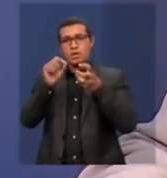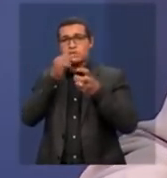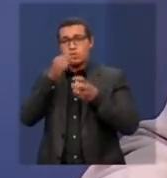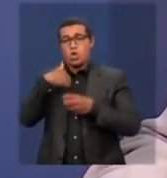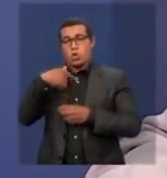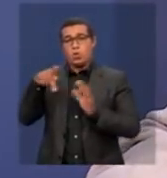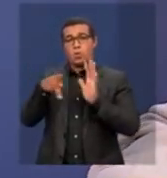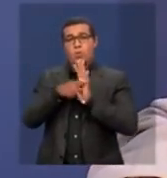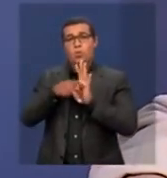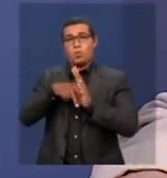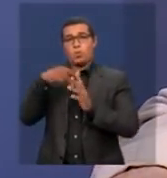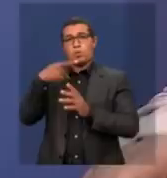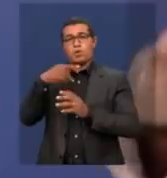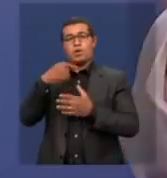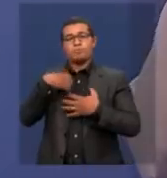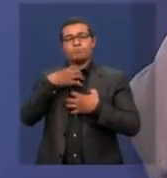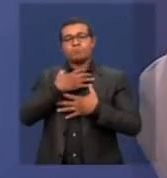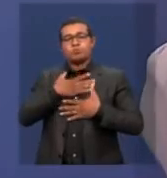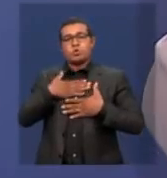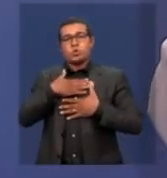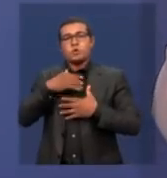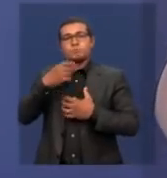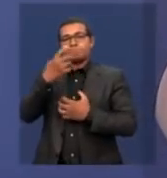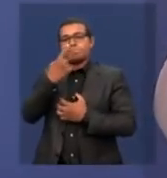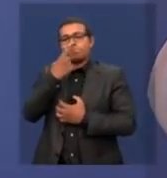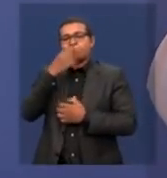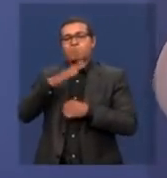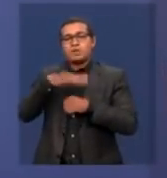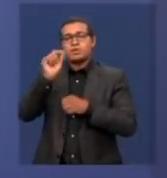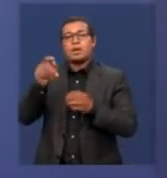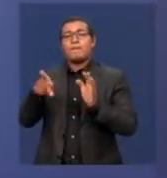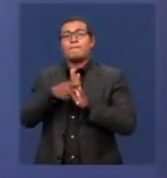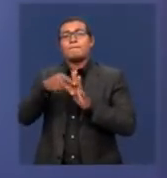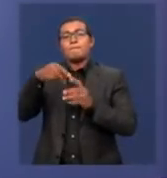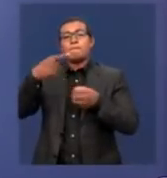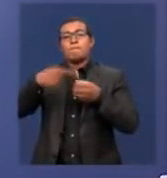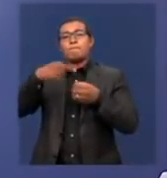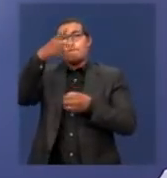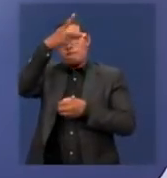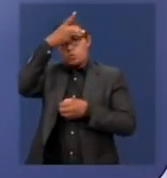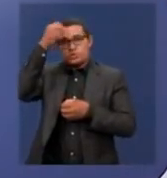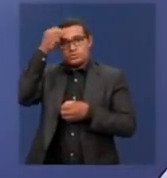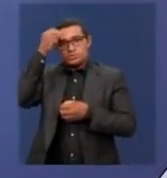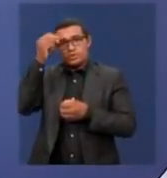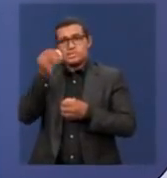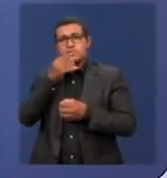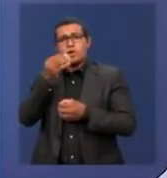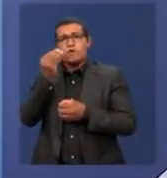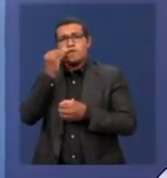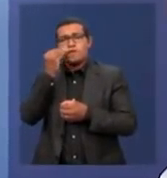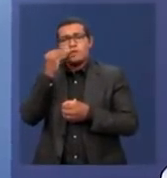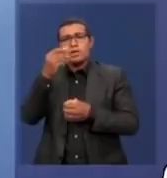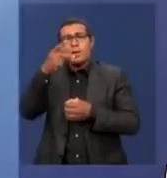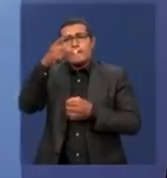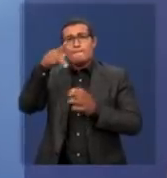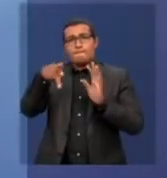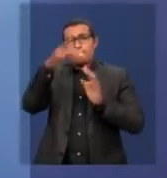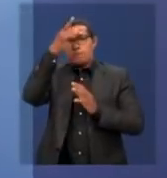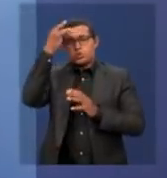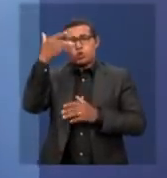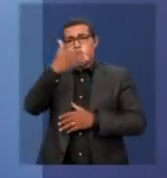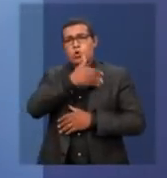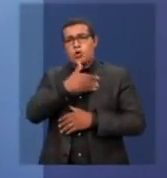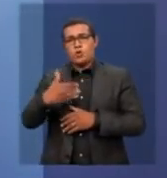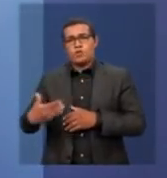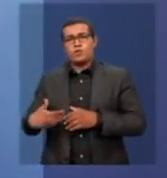né eu vi que a saúde fez um modelo um tanto quanto maquiado quando disse que ia transformar os hospitais hospital